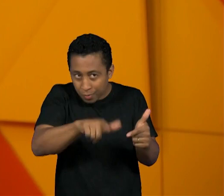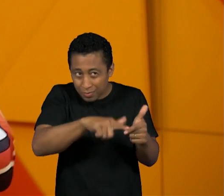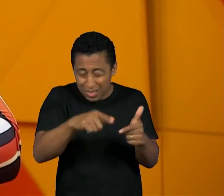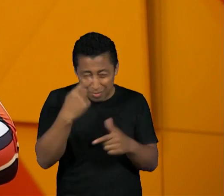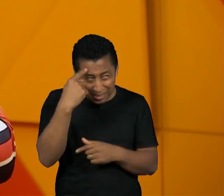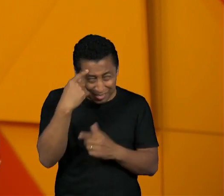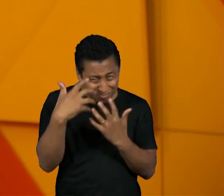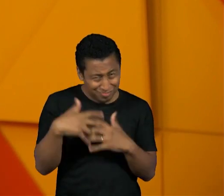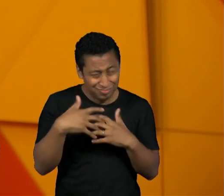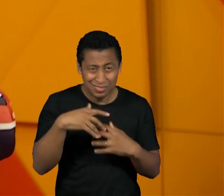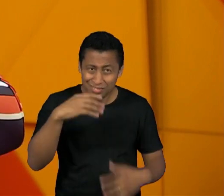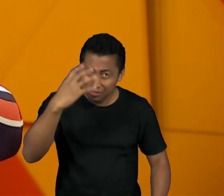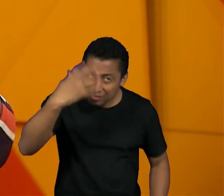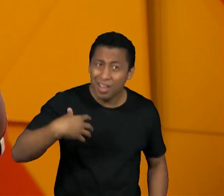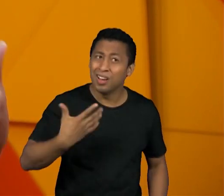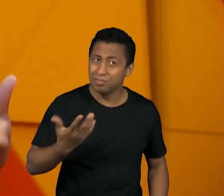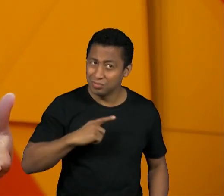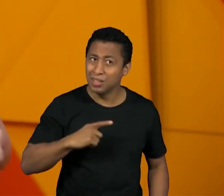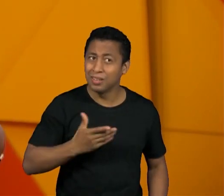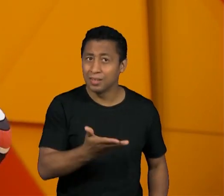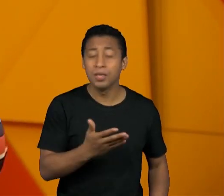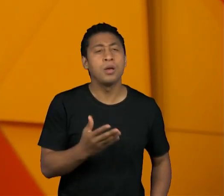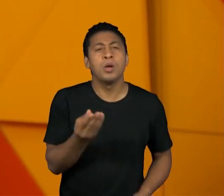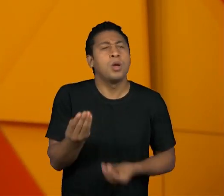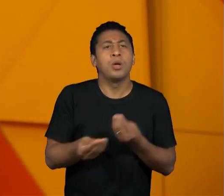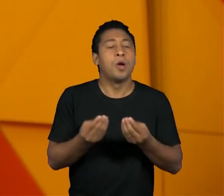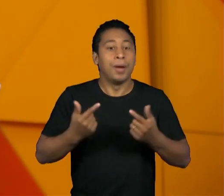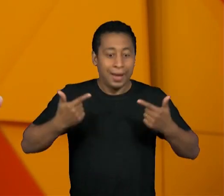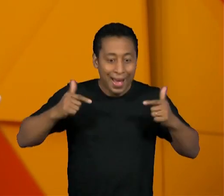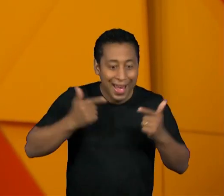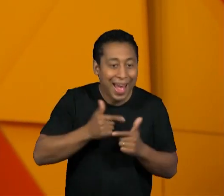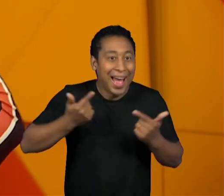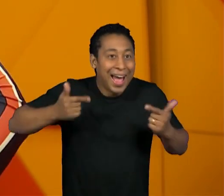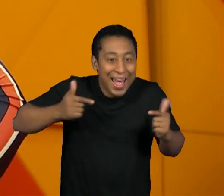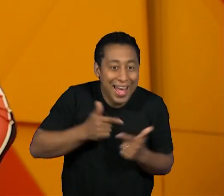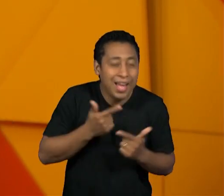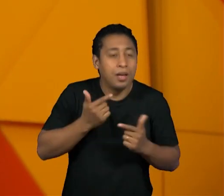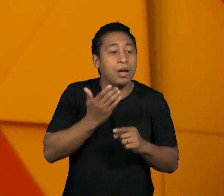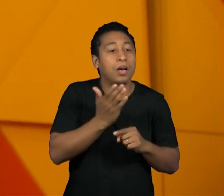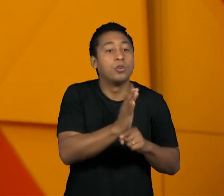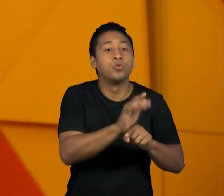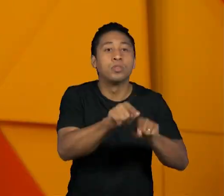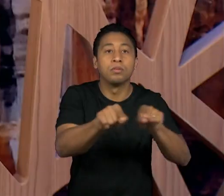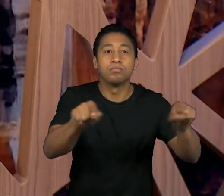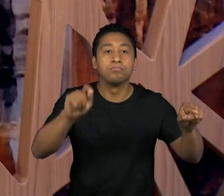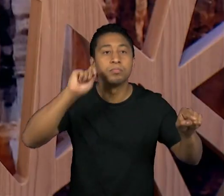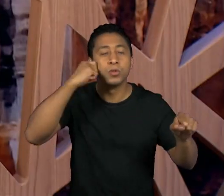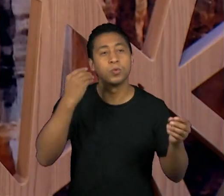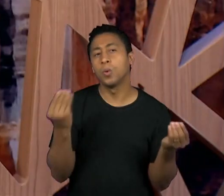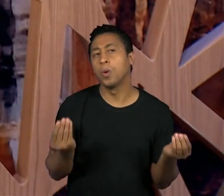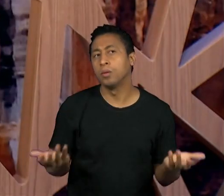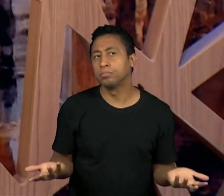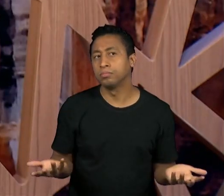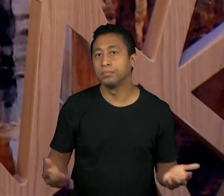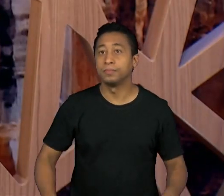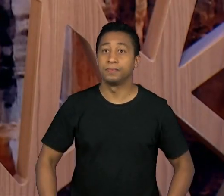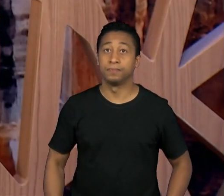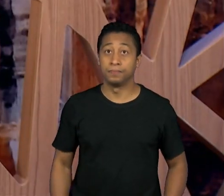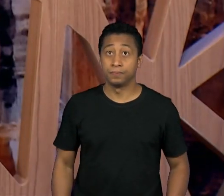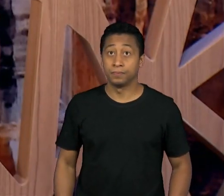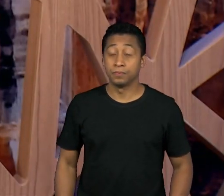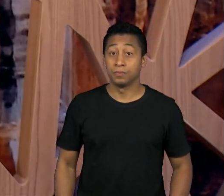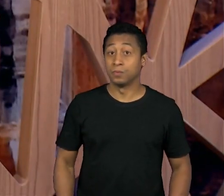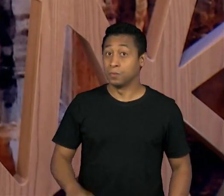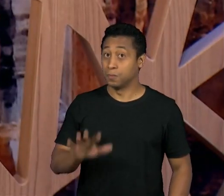por conta disso. Como é que o riso pode trabalhar aí com essa saúde mental da população preta? O riso, Cris,